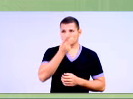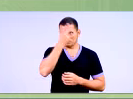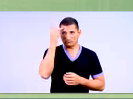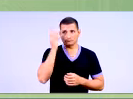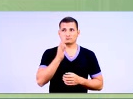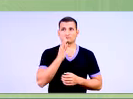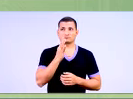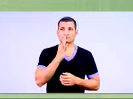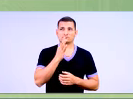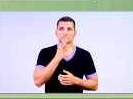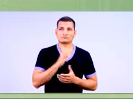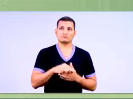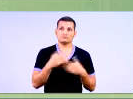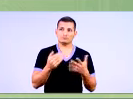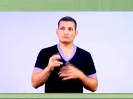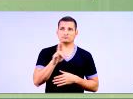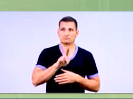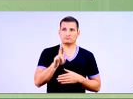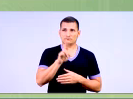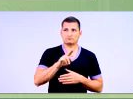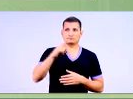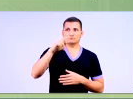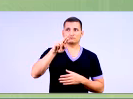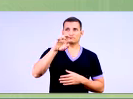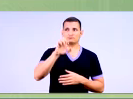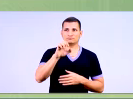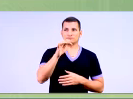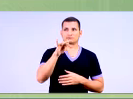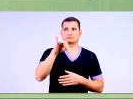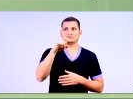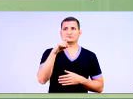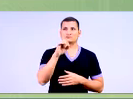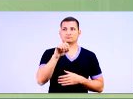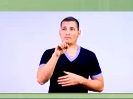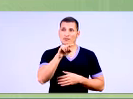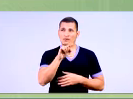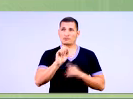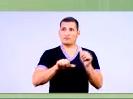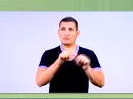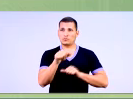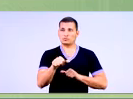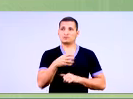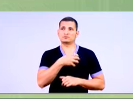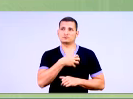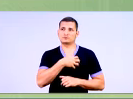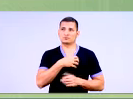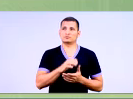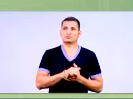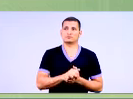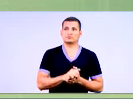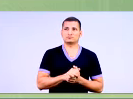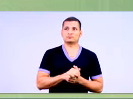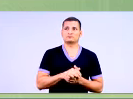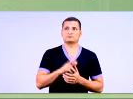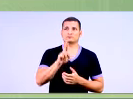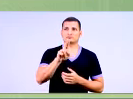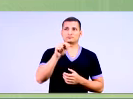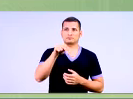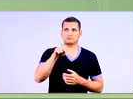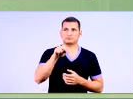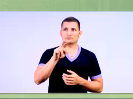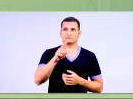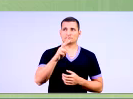a utilização do prefixo, perceber que ela muda de sentido. Unhappy quer